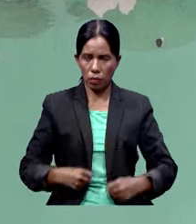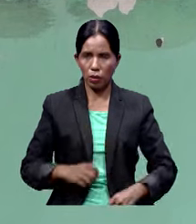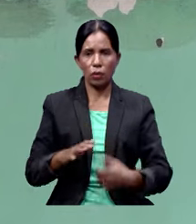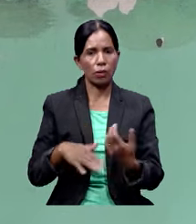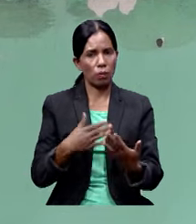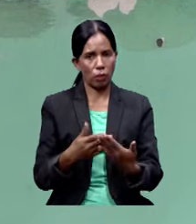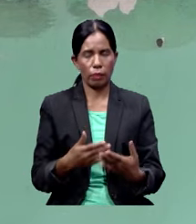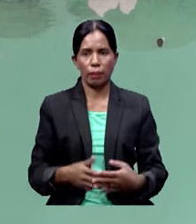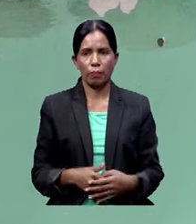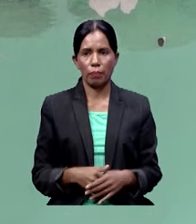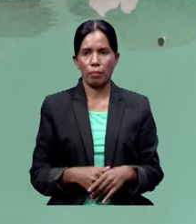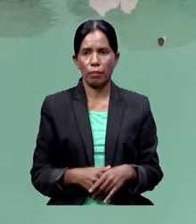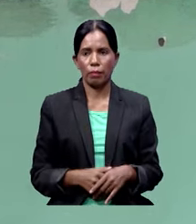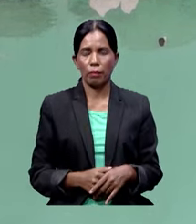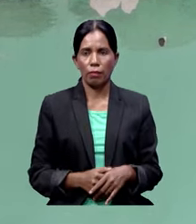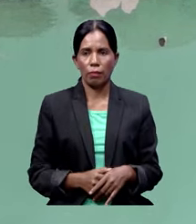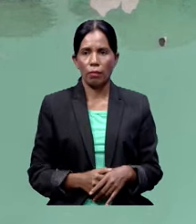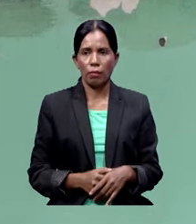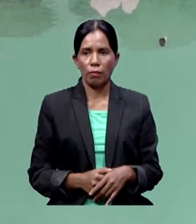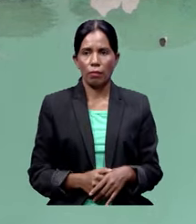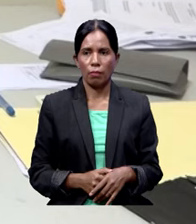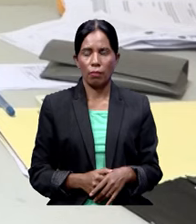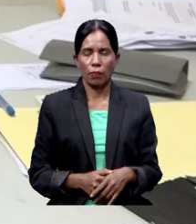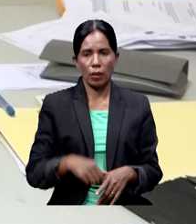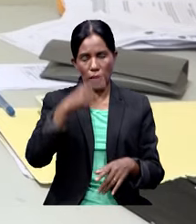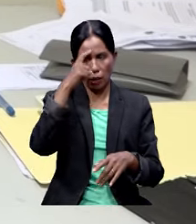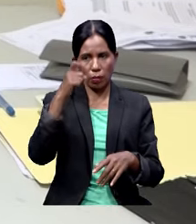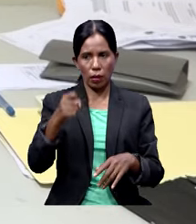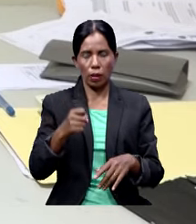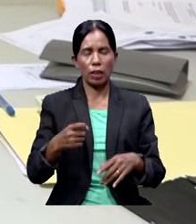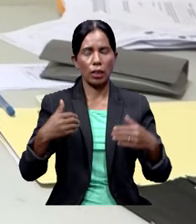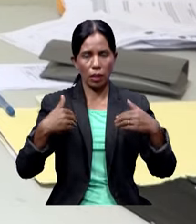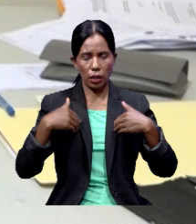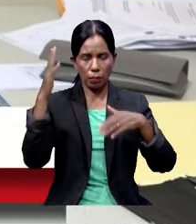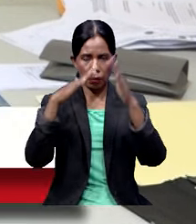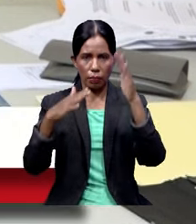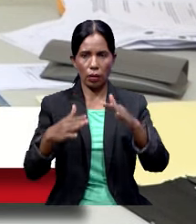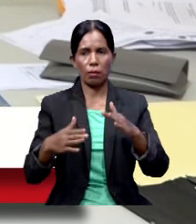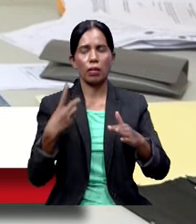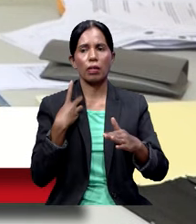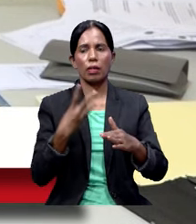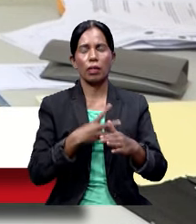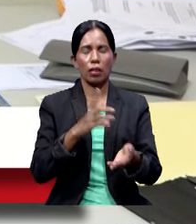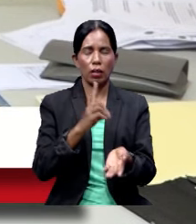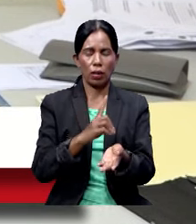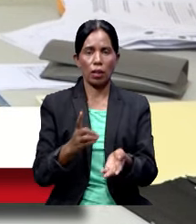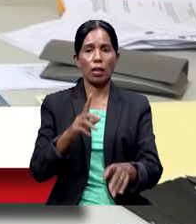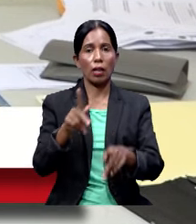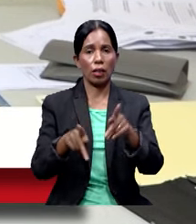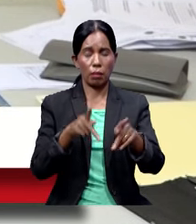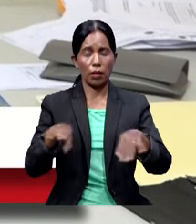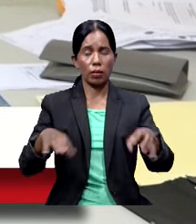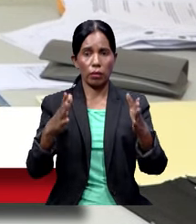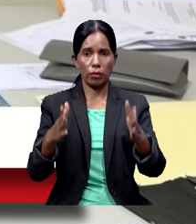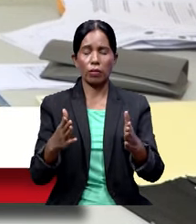sira. Também da nema ka, e o momento da quando acontece, e tenia pessoal saúde sira